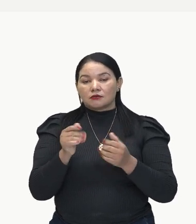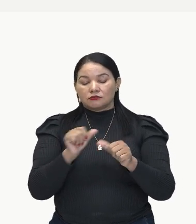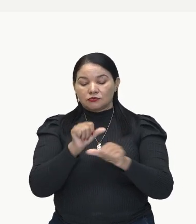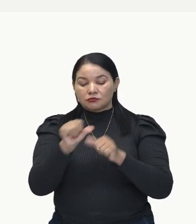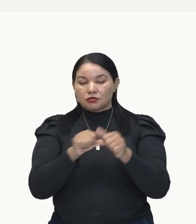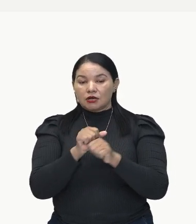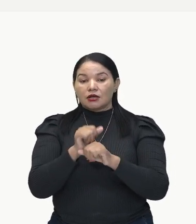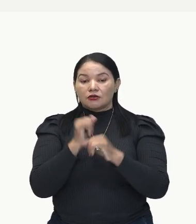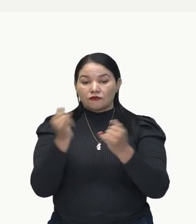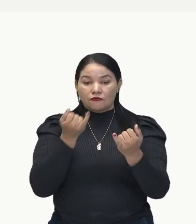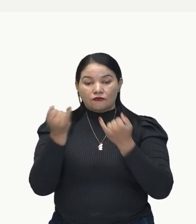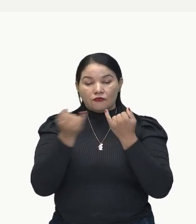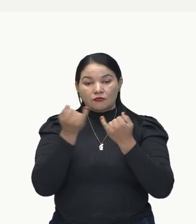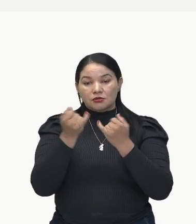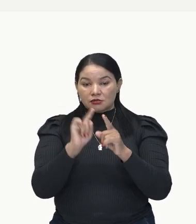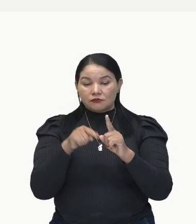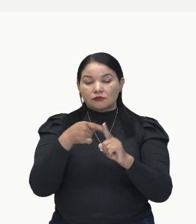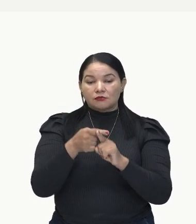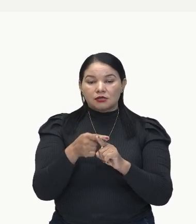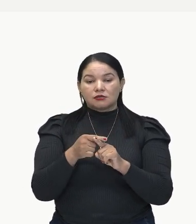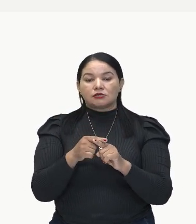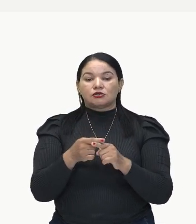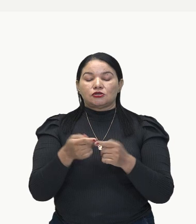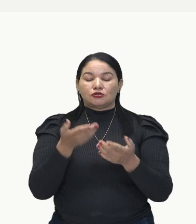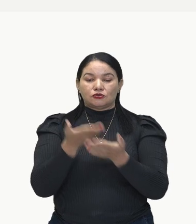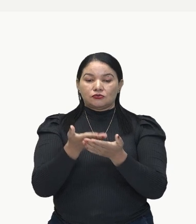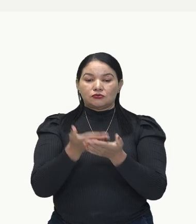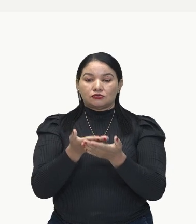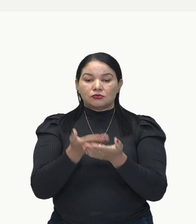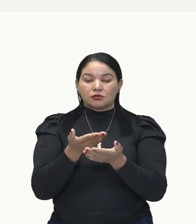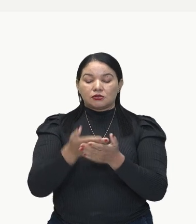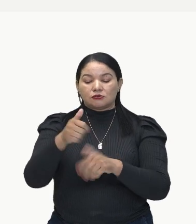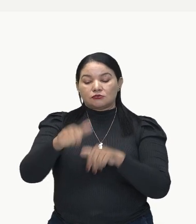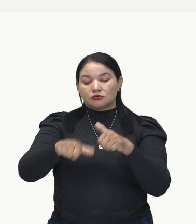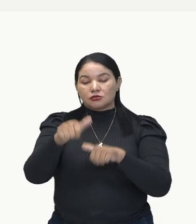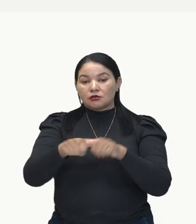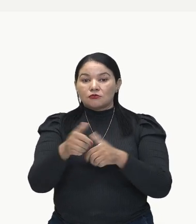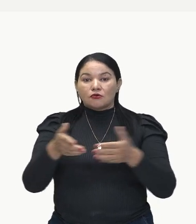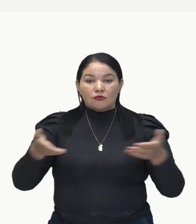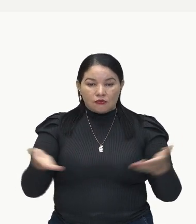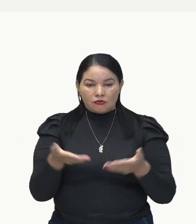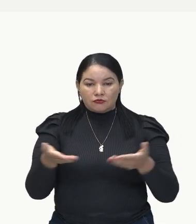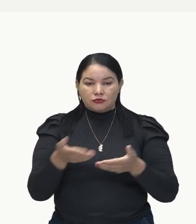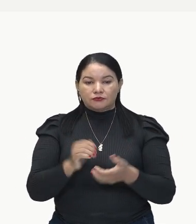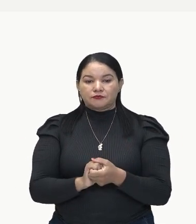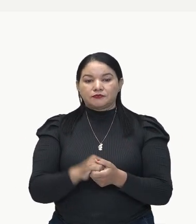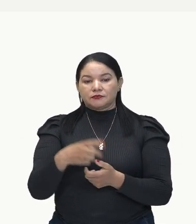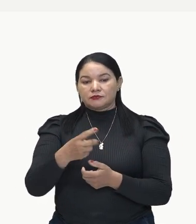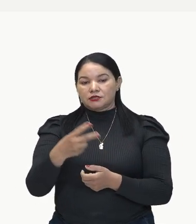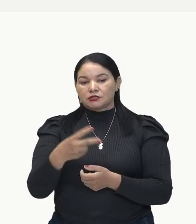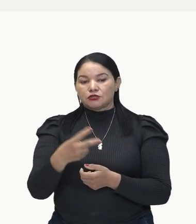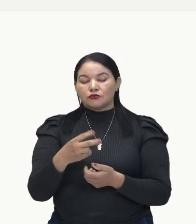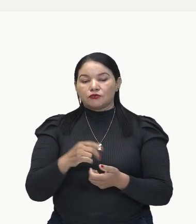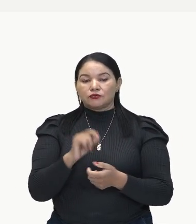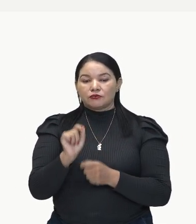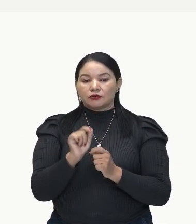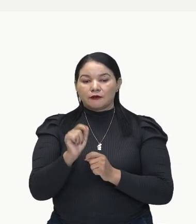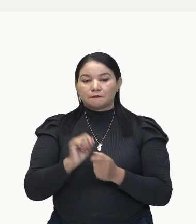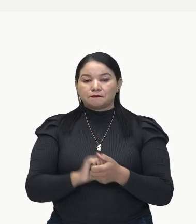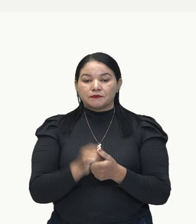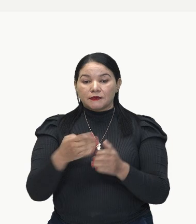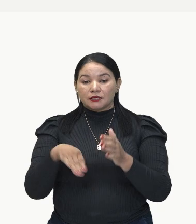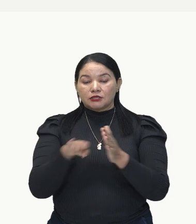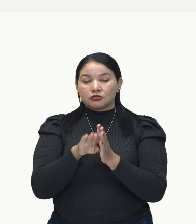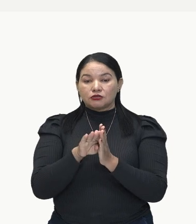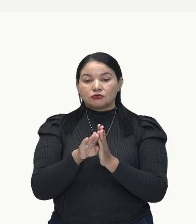mais. Estudaremos para o exame hoje. Aqui ele chegou cedo ao trabalho. Aqui o